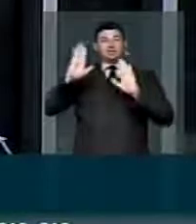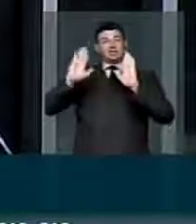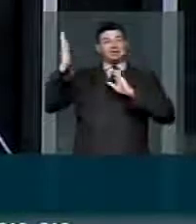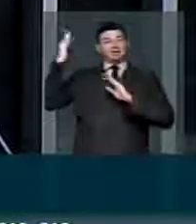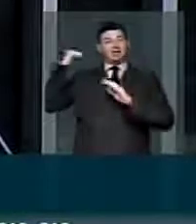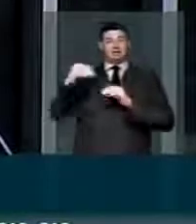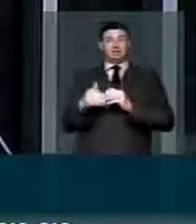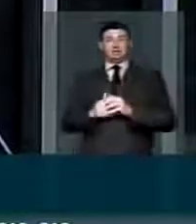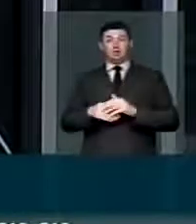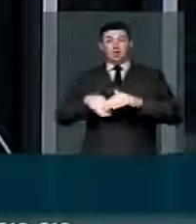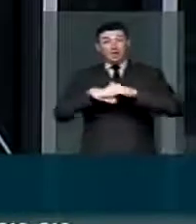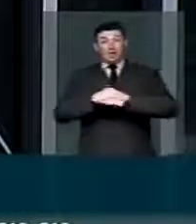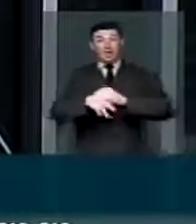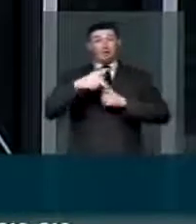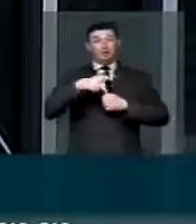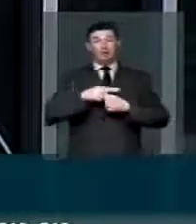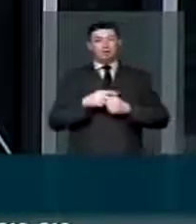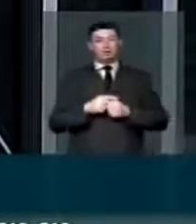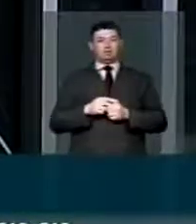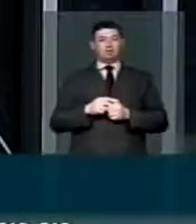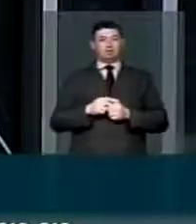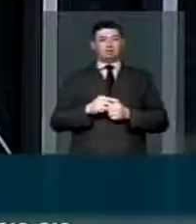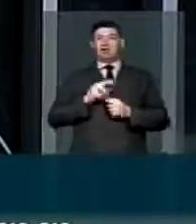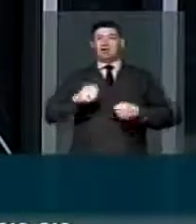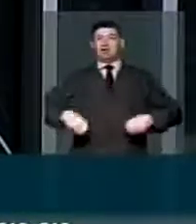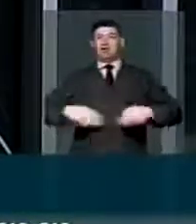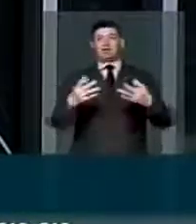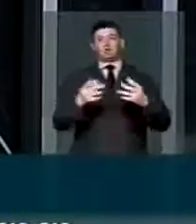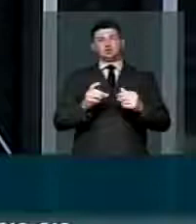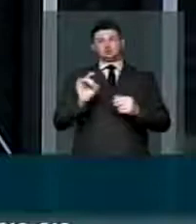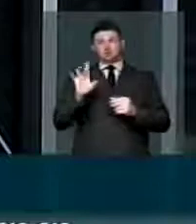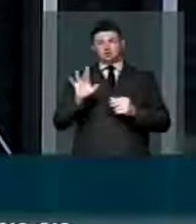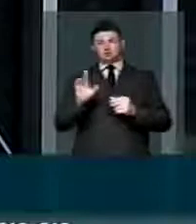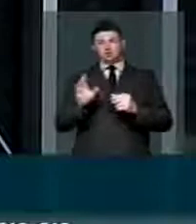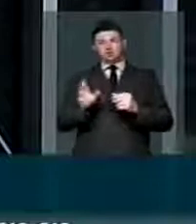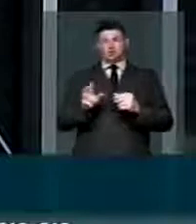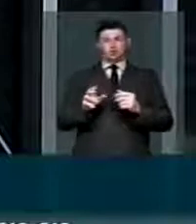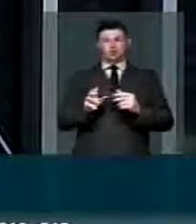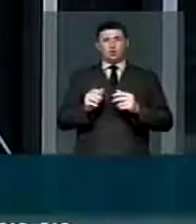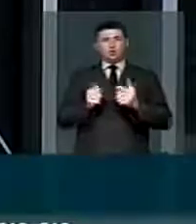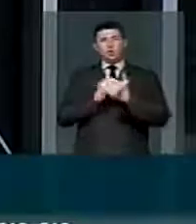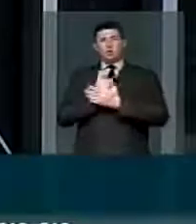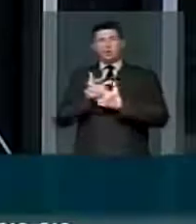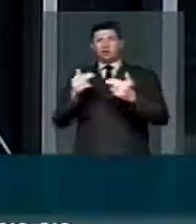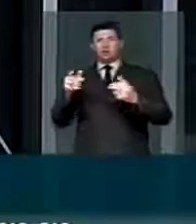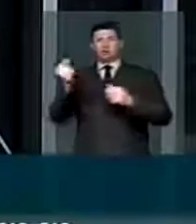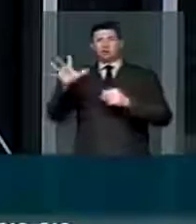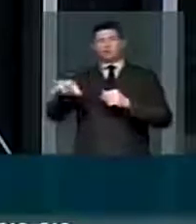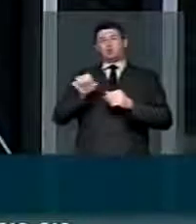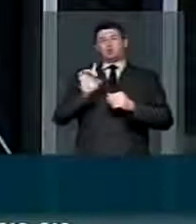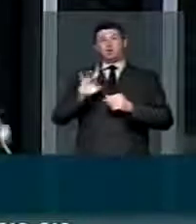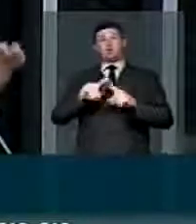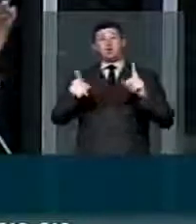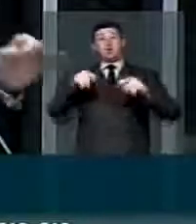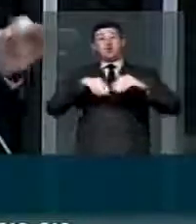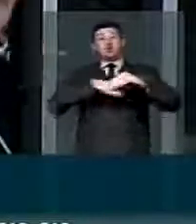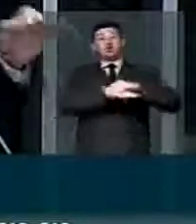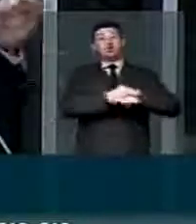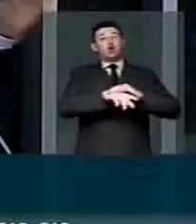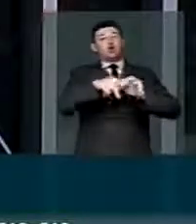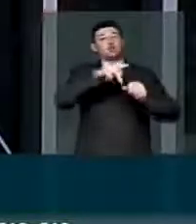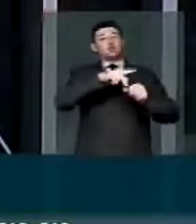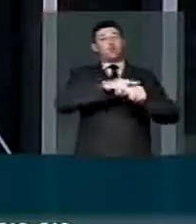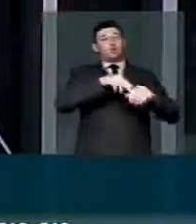momento. Ou seja, não era ativos apenas que estavam sendo comprados, era também o estoque